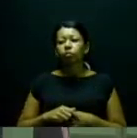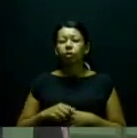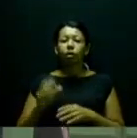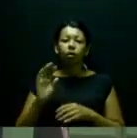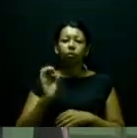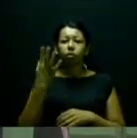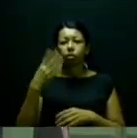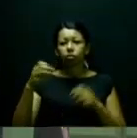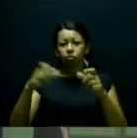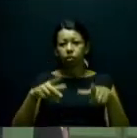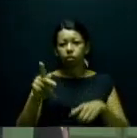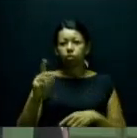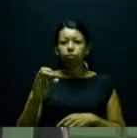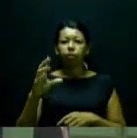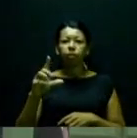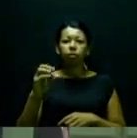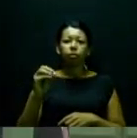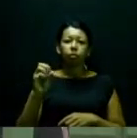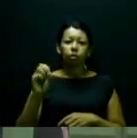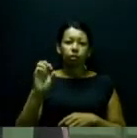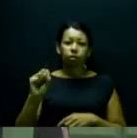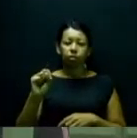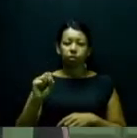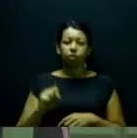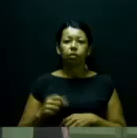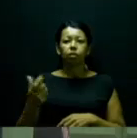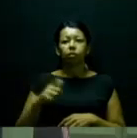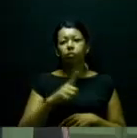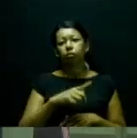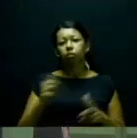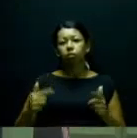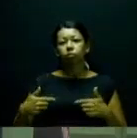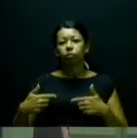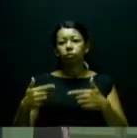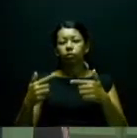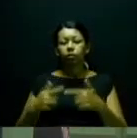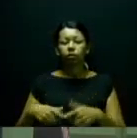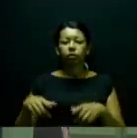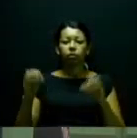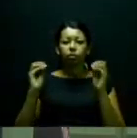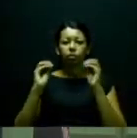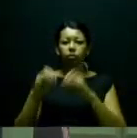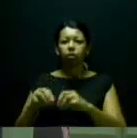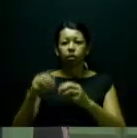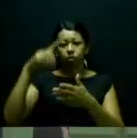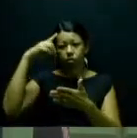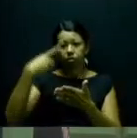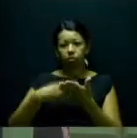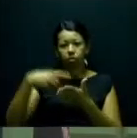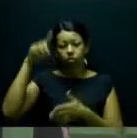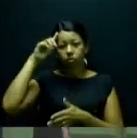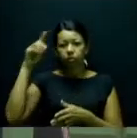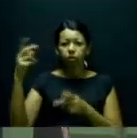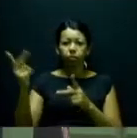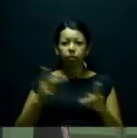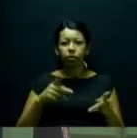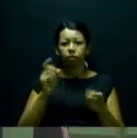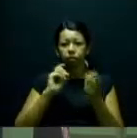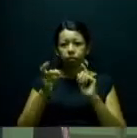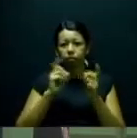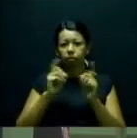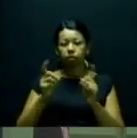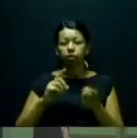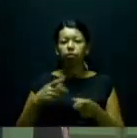área denominada Pilões e da outras providências, de autoria do Poder Executivo, sejam incluídos na ordem do dia da presente sessão